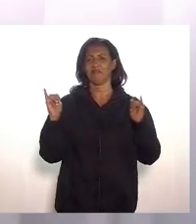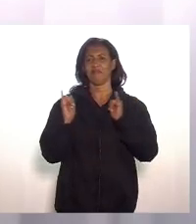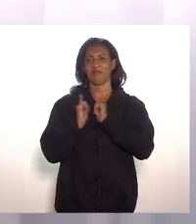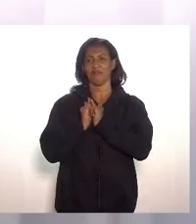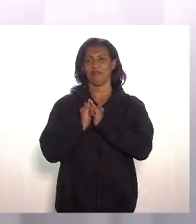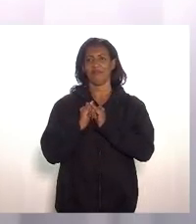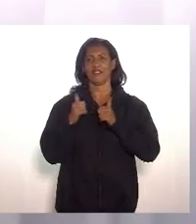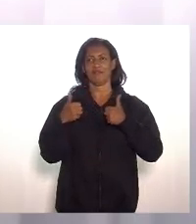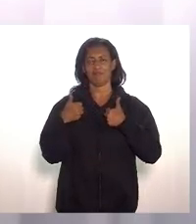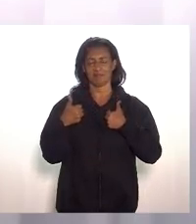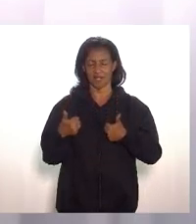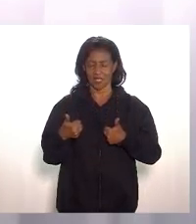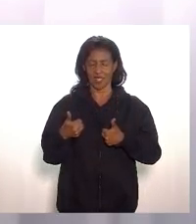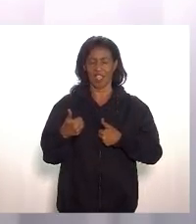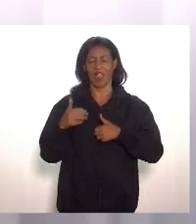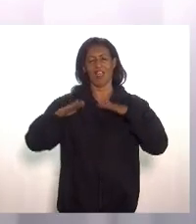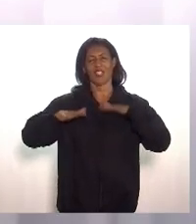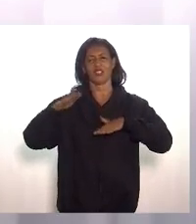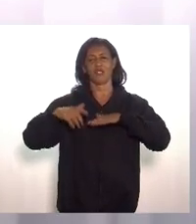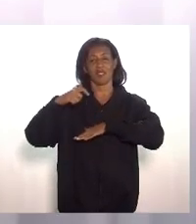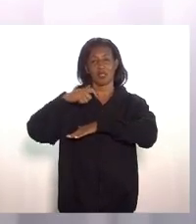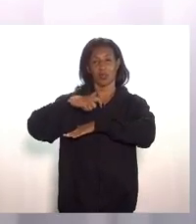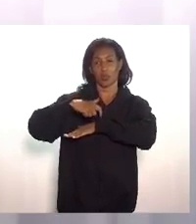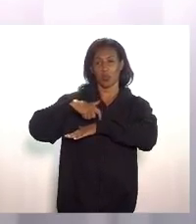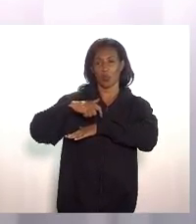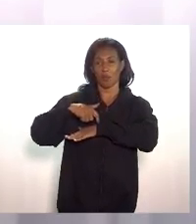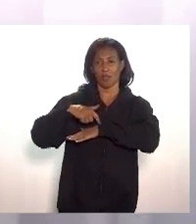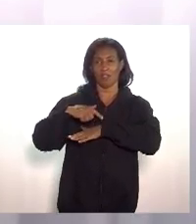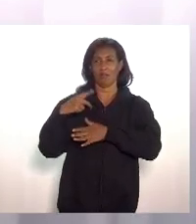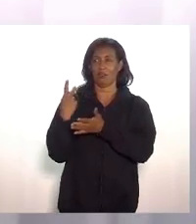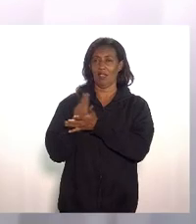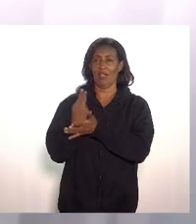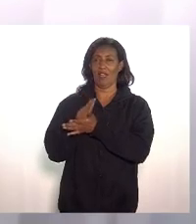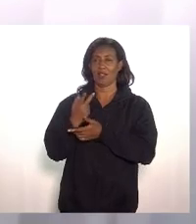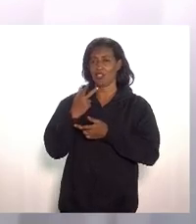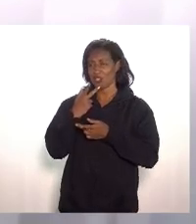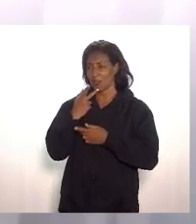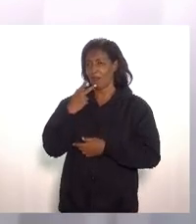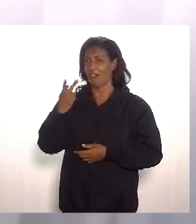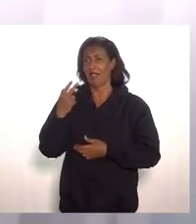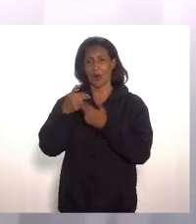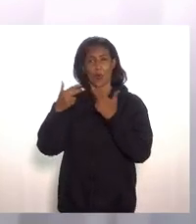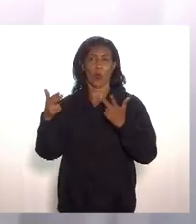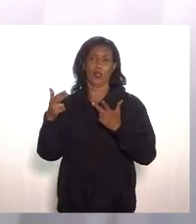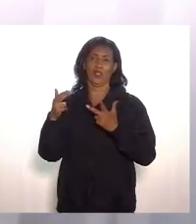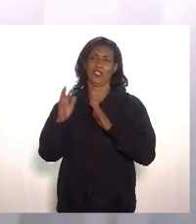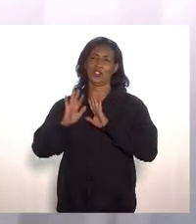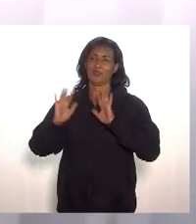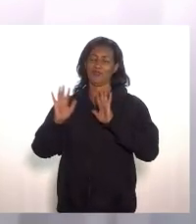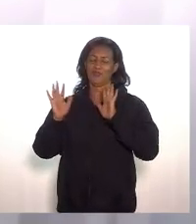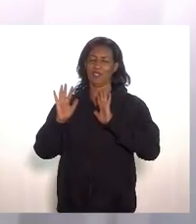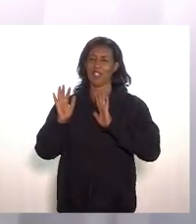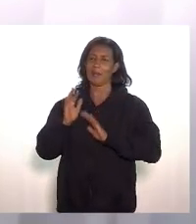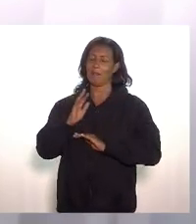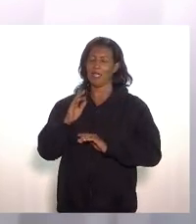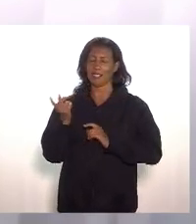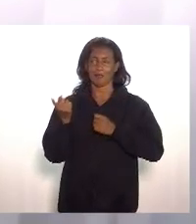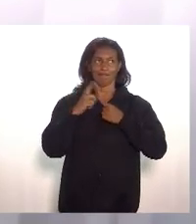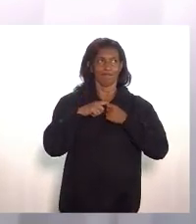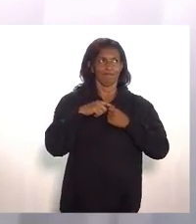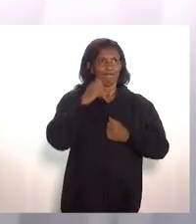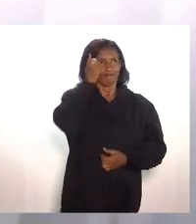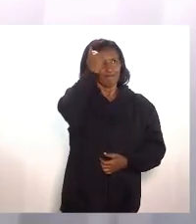retratar-se. Às vezes, num momento impetuoso, a gente acaba falando coisas que não devia, mas o mais importante é reconhecer esses